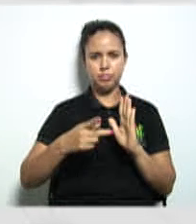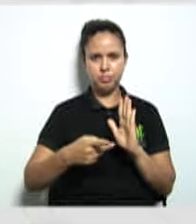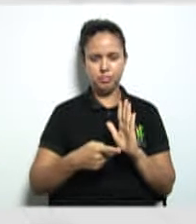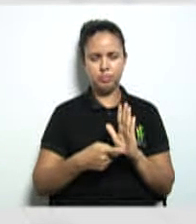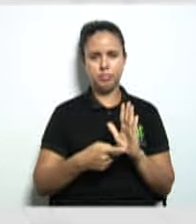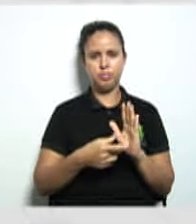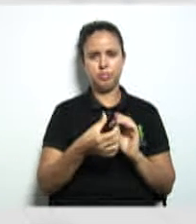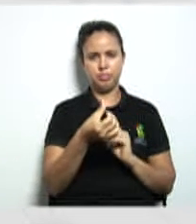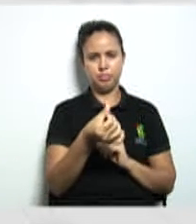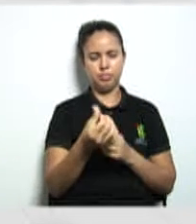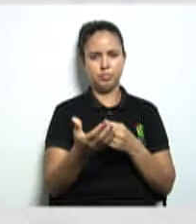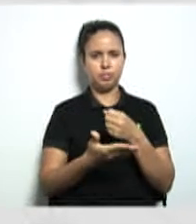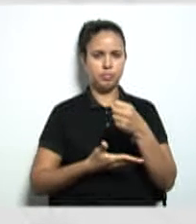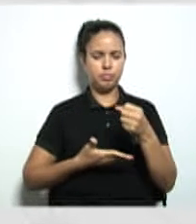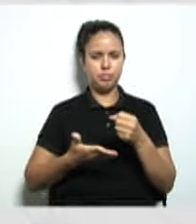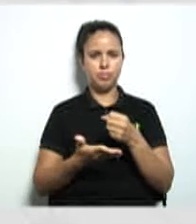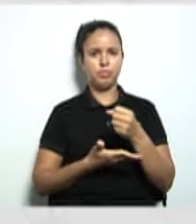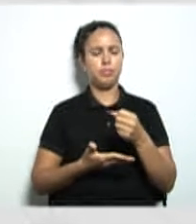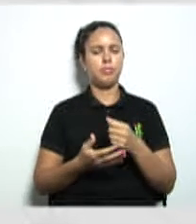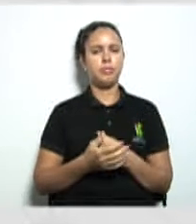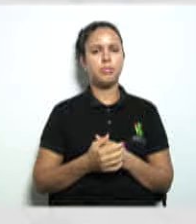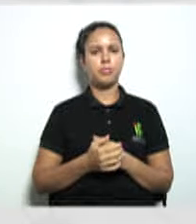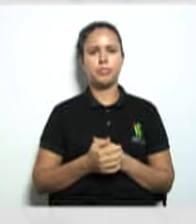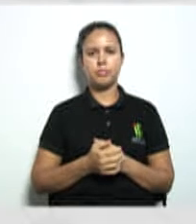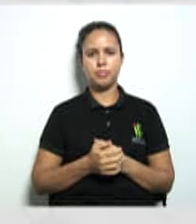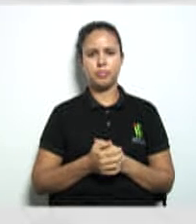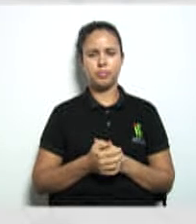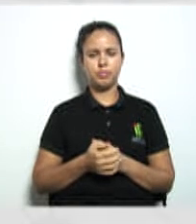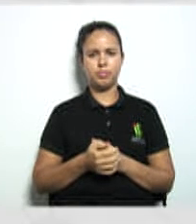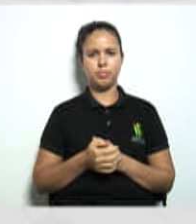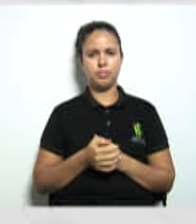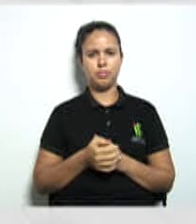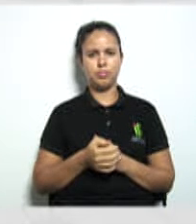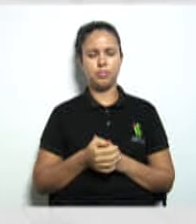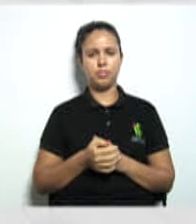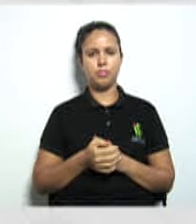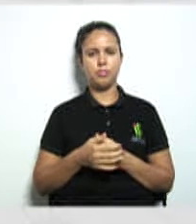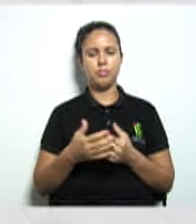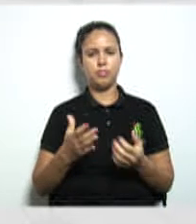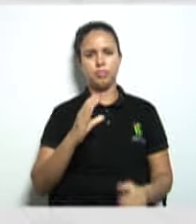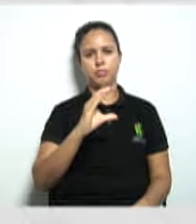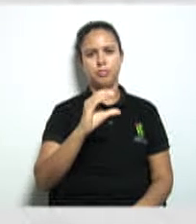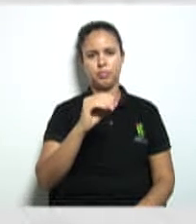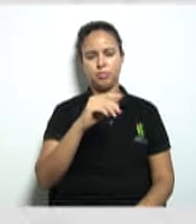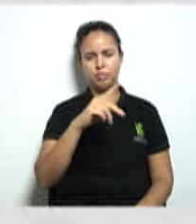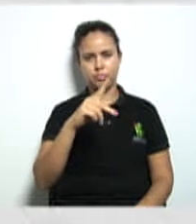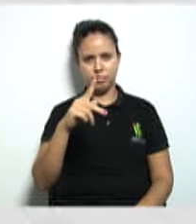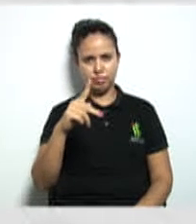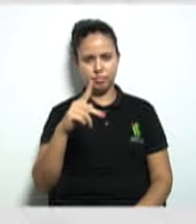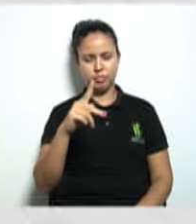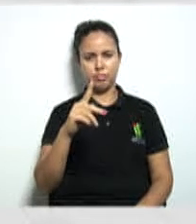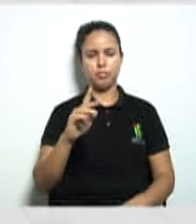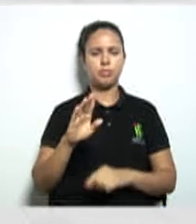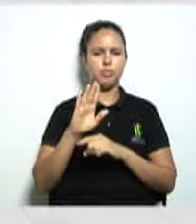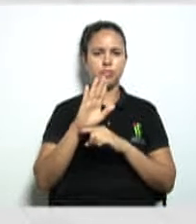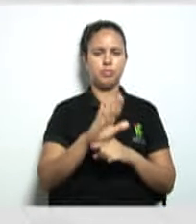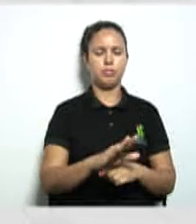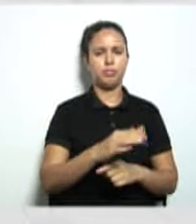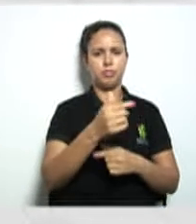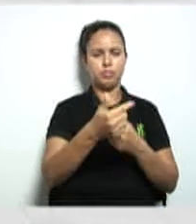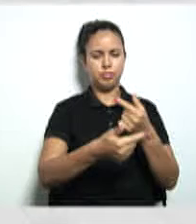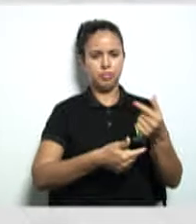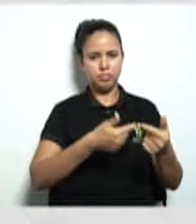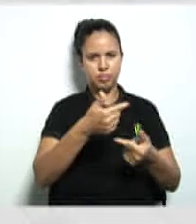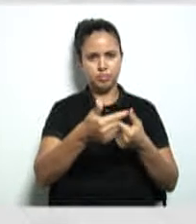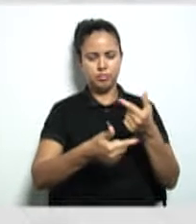do 6º princípio. Olha o que ele diz. As cooperativas prestam serviços